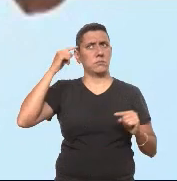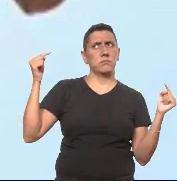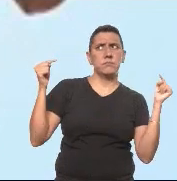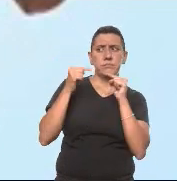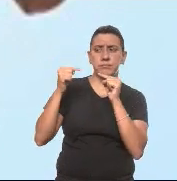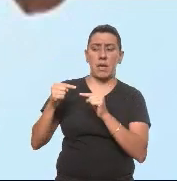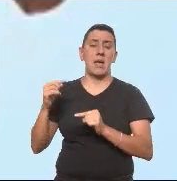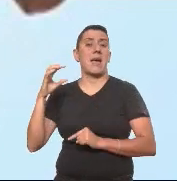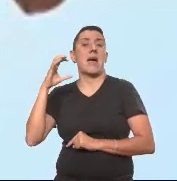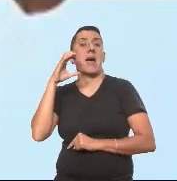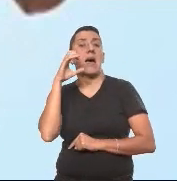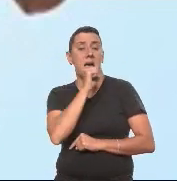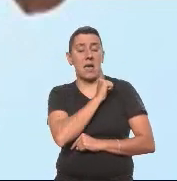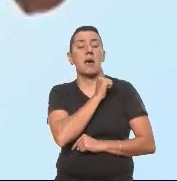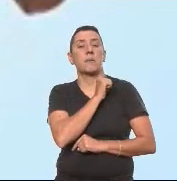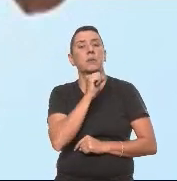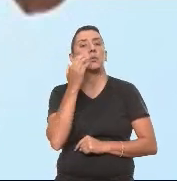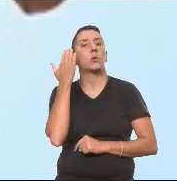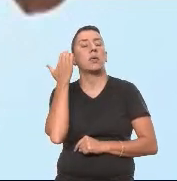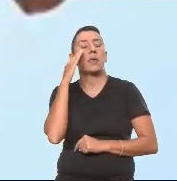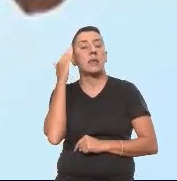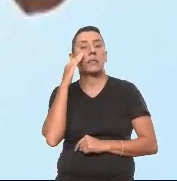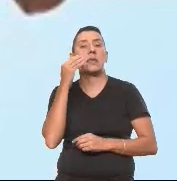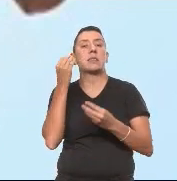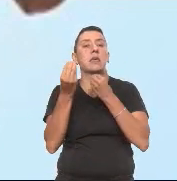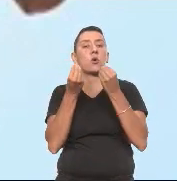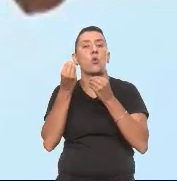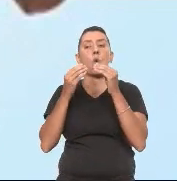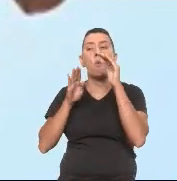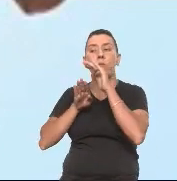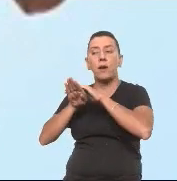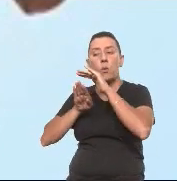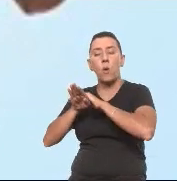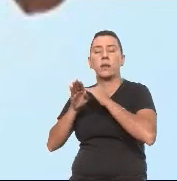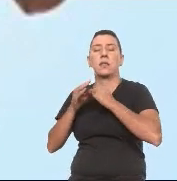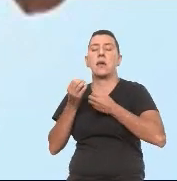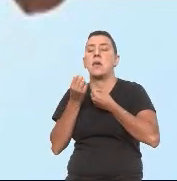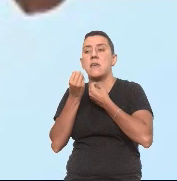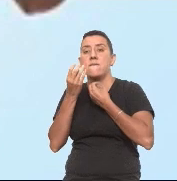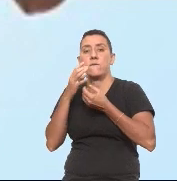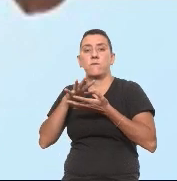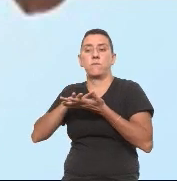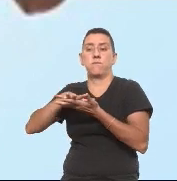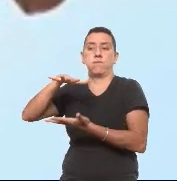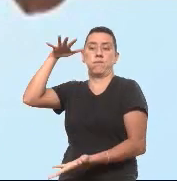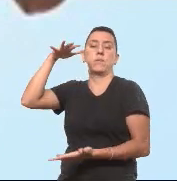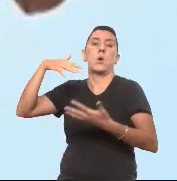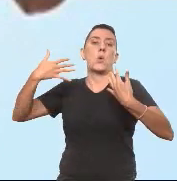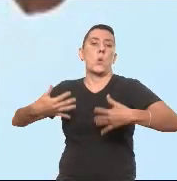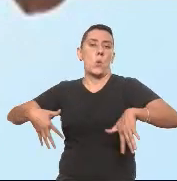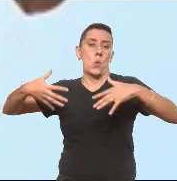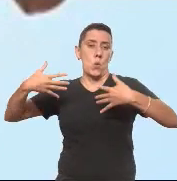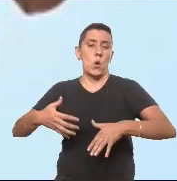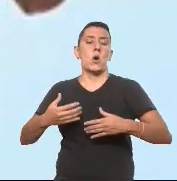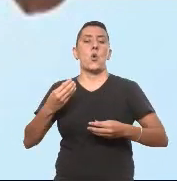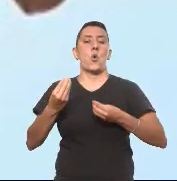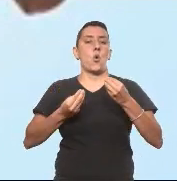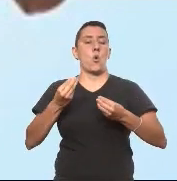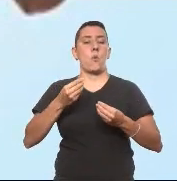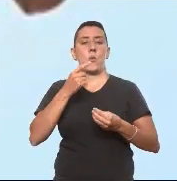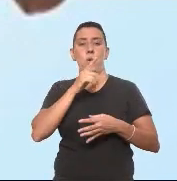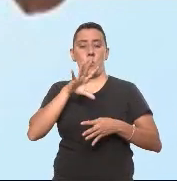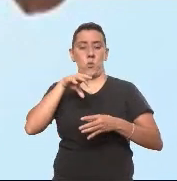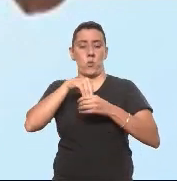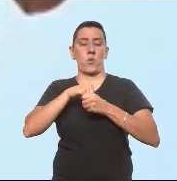mais rápida e mais também saber como armazenar se a quantidade esse volume gigante de informações que que vão ter